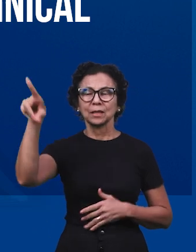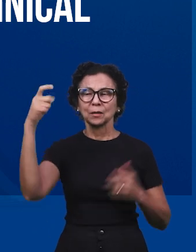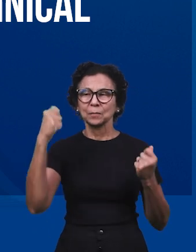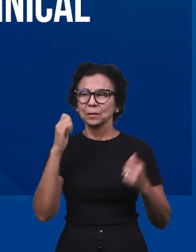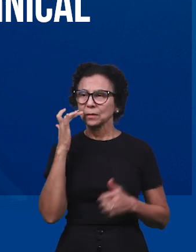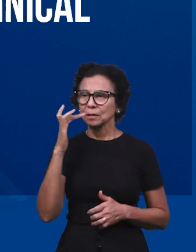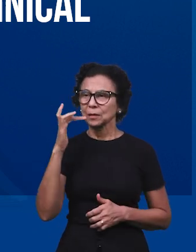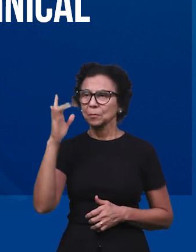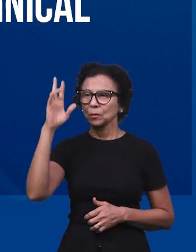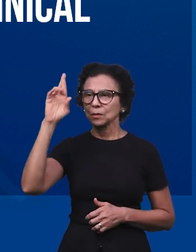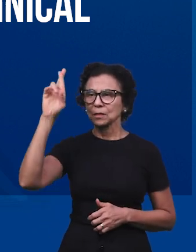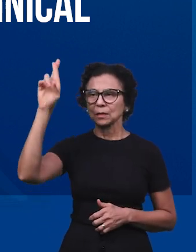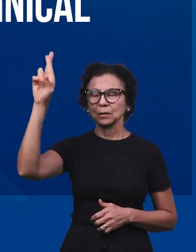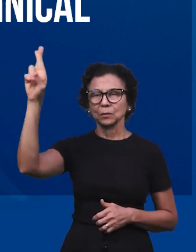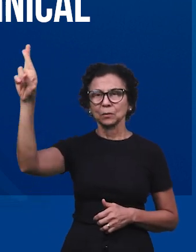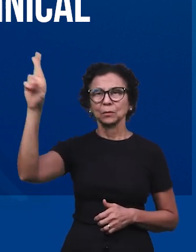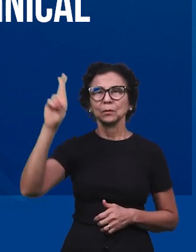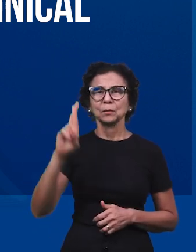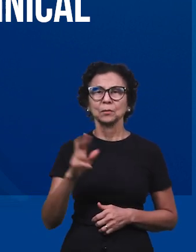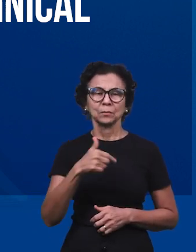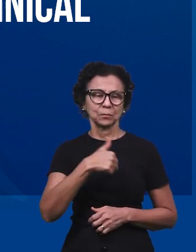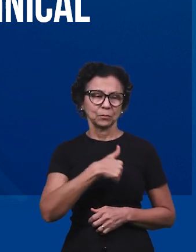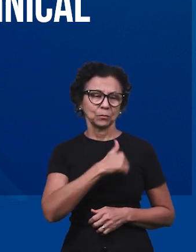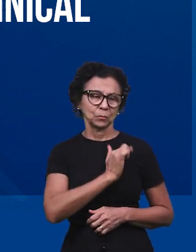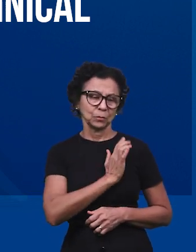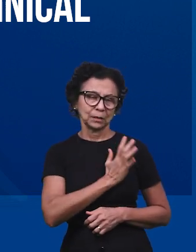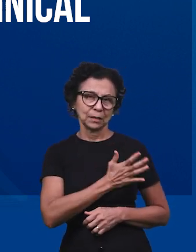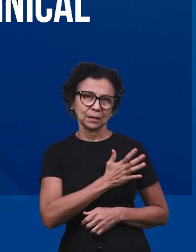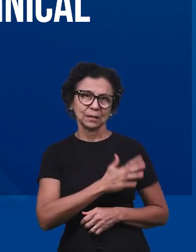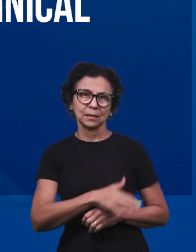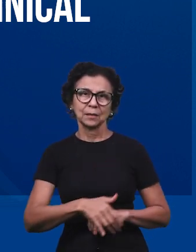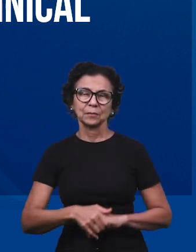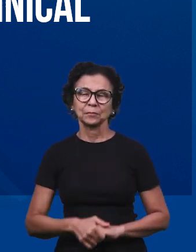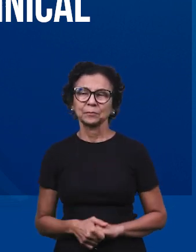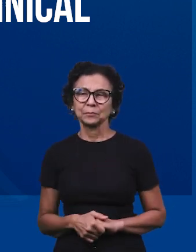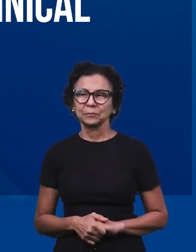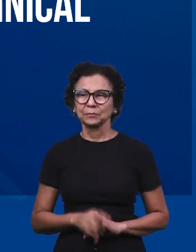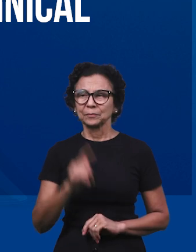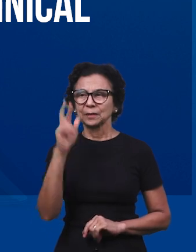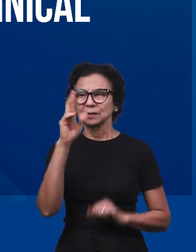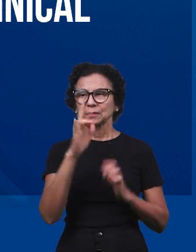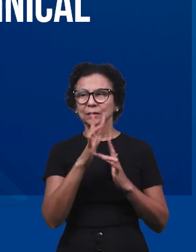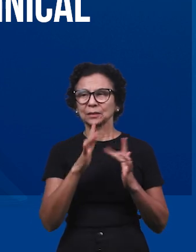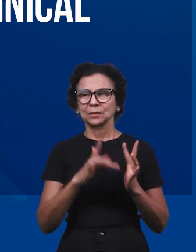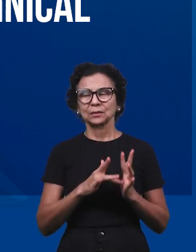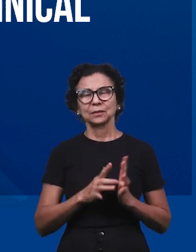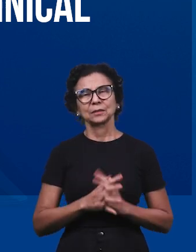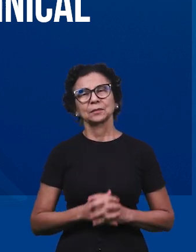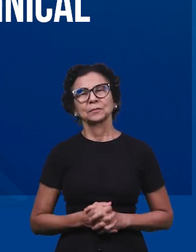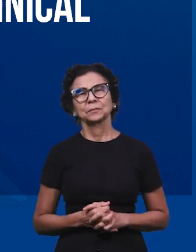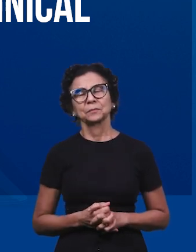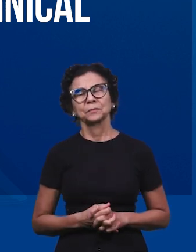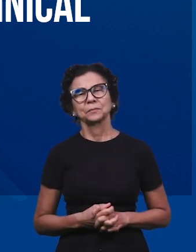ter o temor do Senhor no coração. A paz do Senhor Jesus.